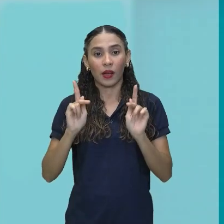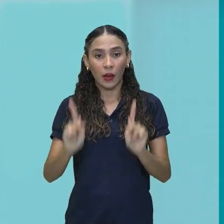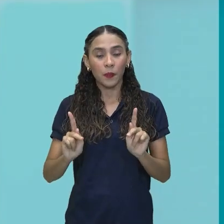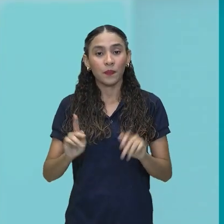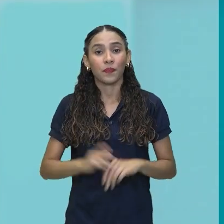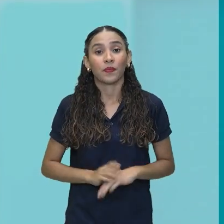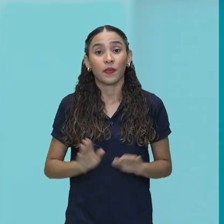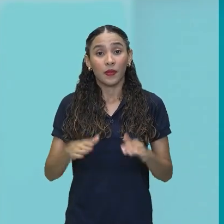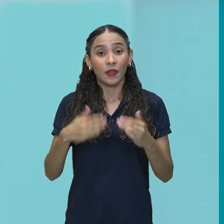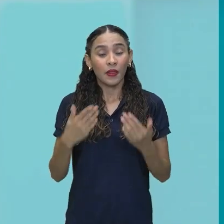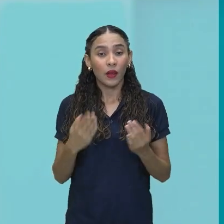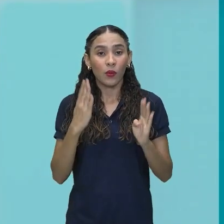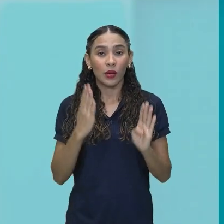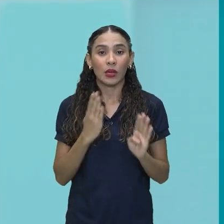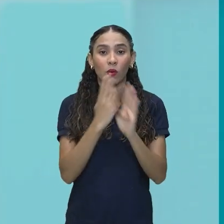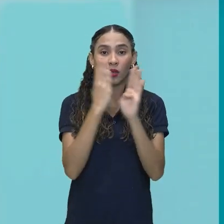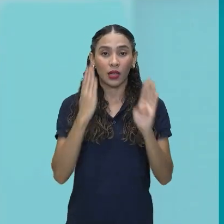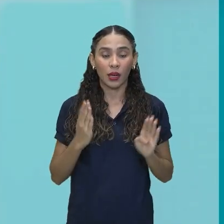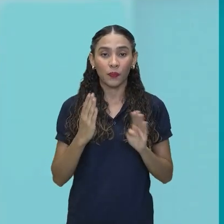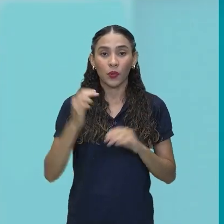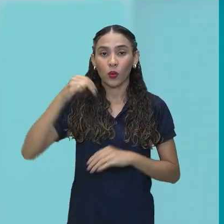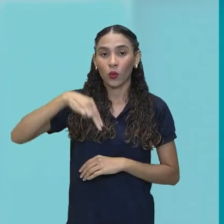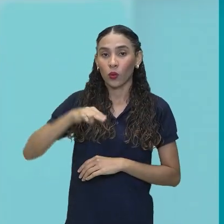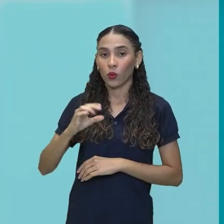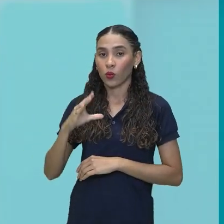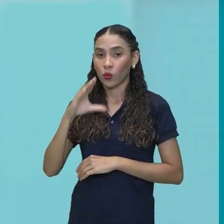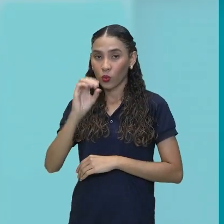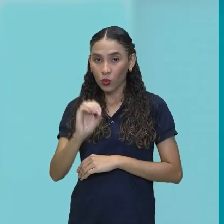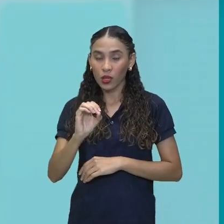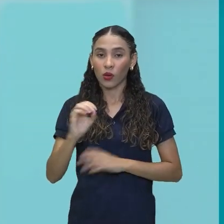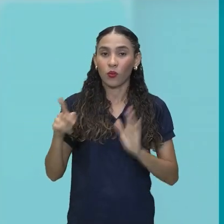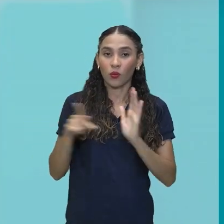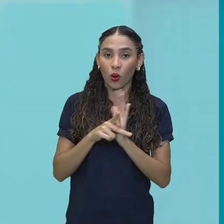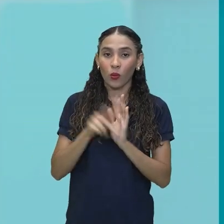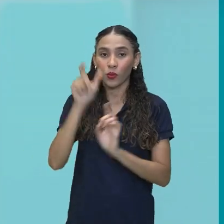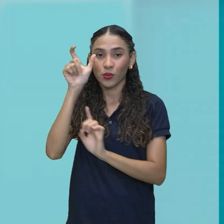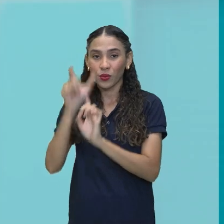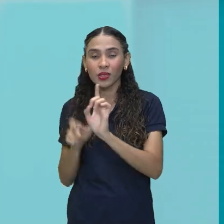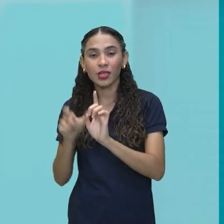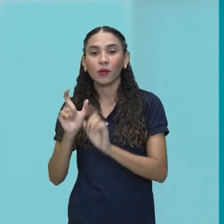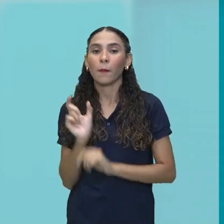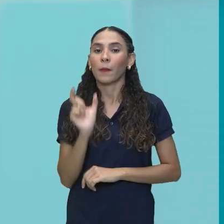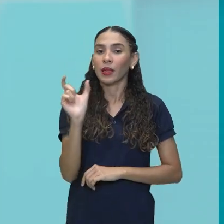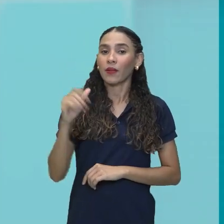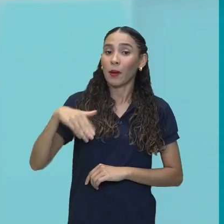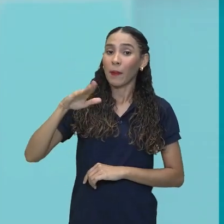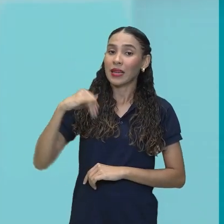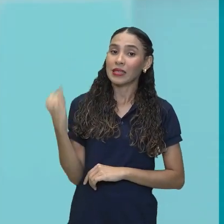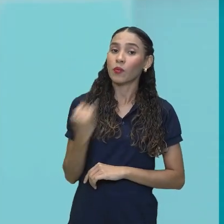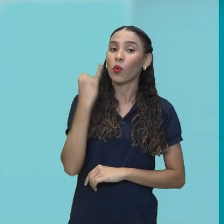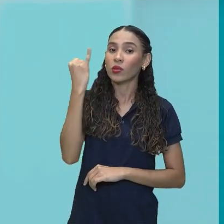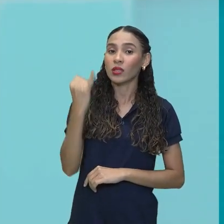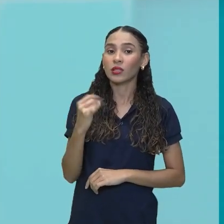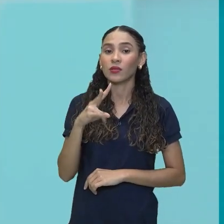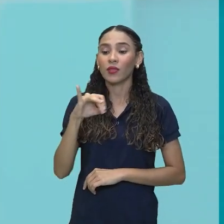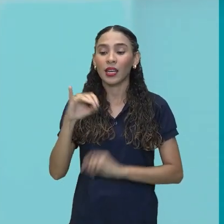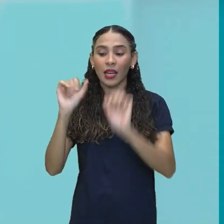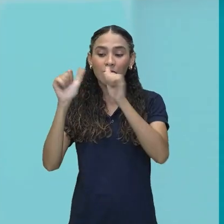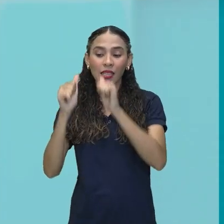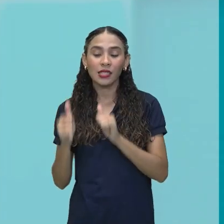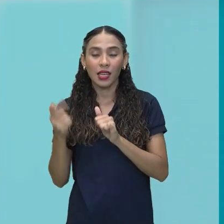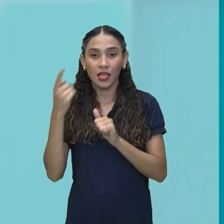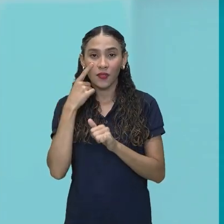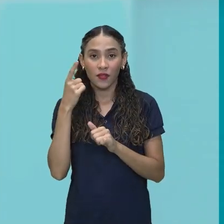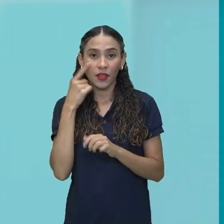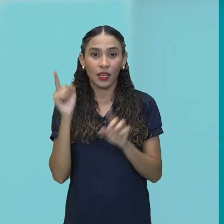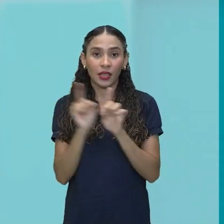aí, para encontrar o núcleo desse sujeito, a palavra mais importante, você vai ali analisar e